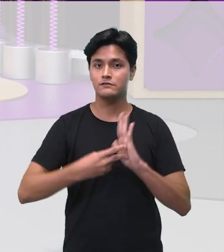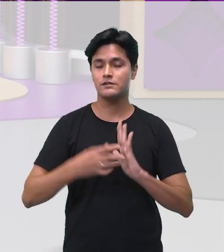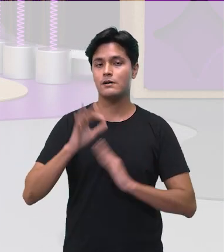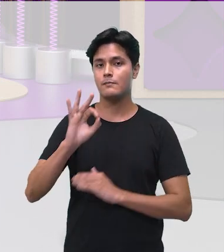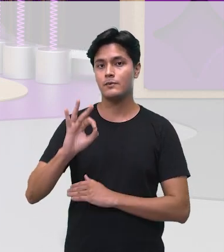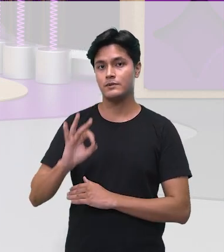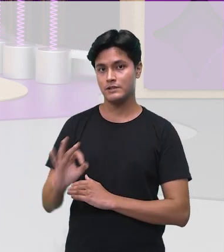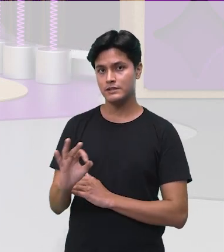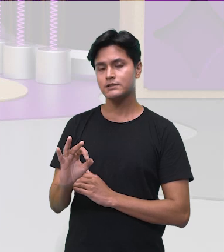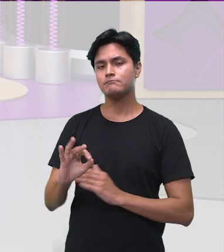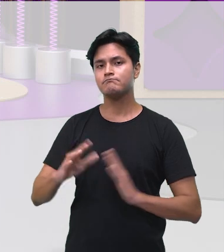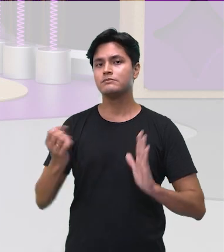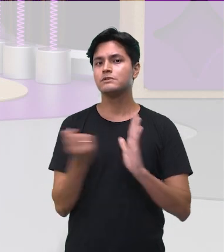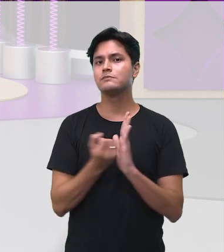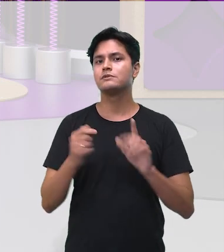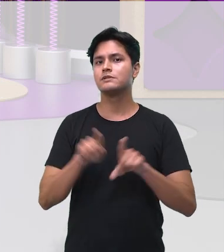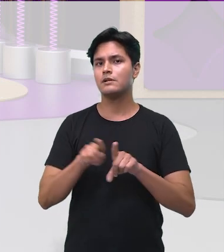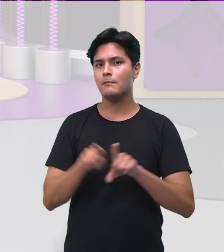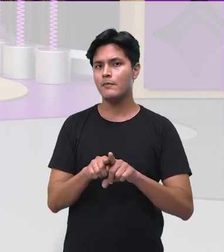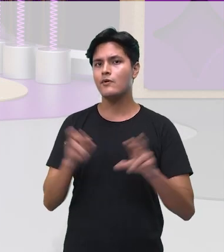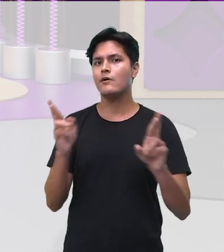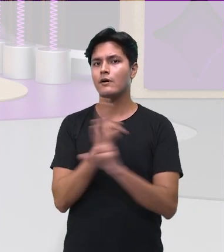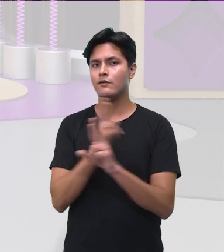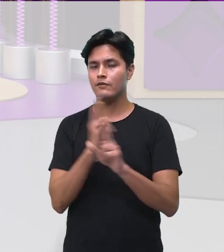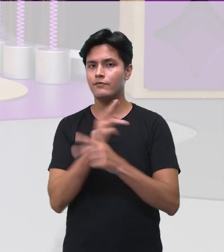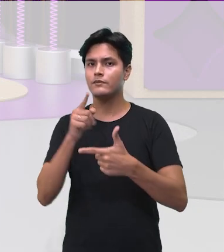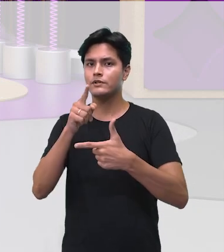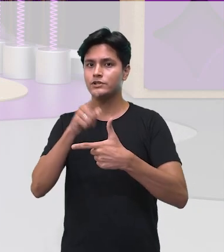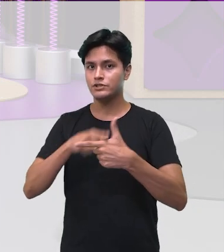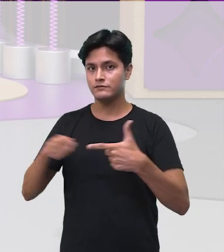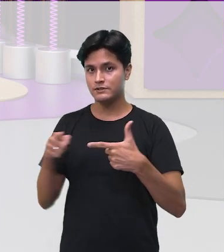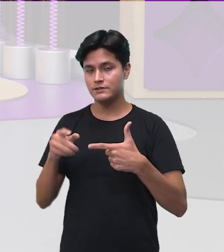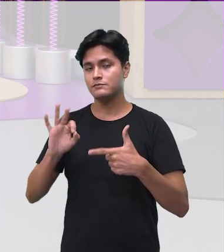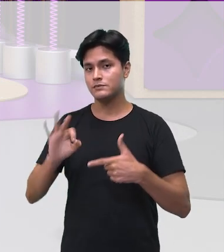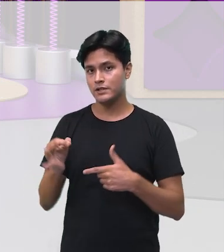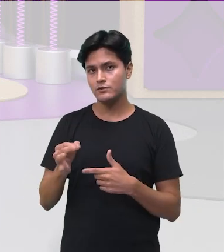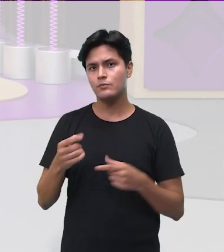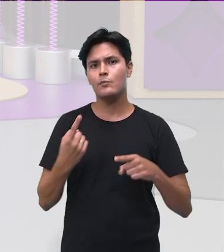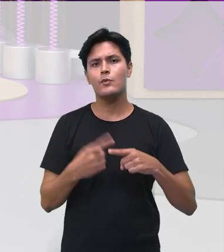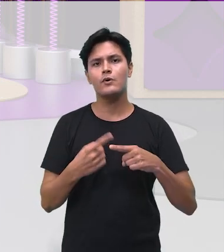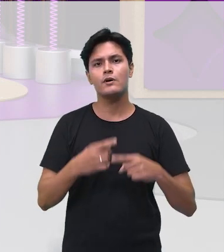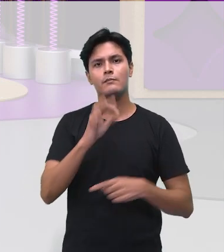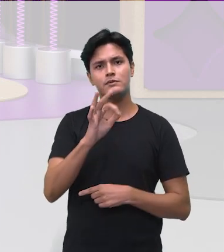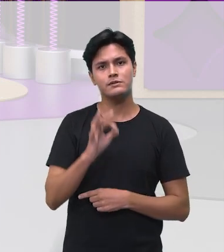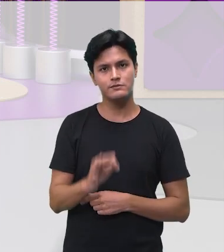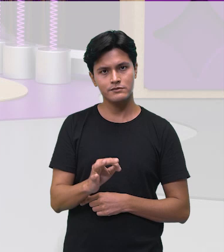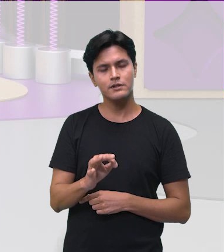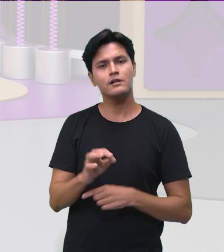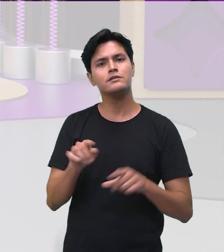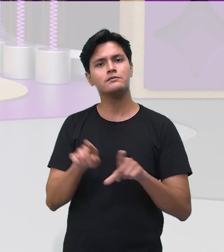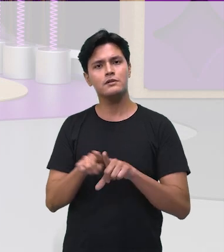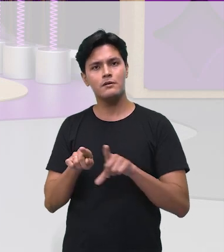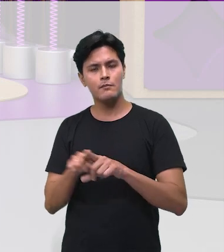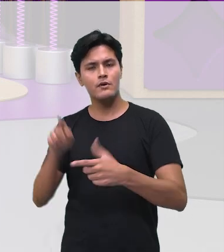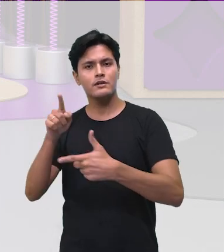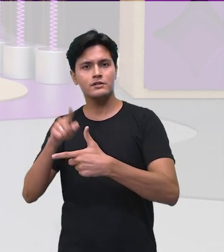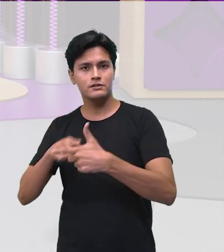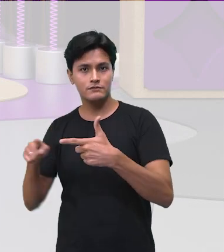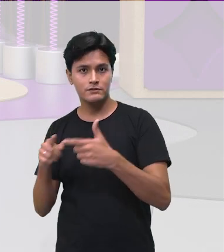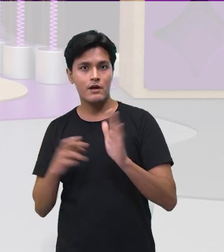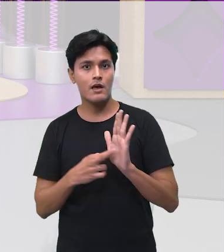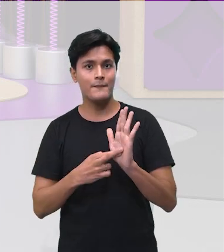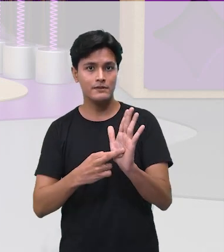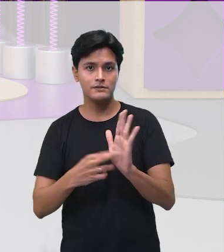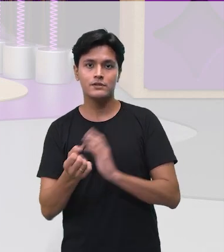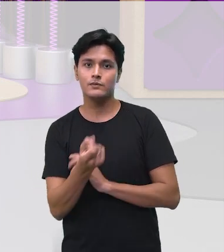símbolo também vem da divisão, porque porcentagem é uma divisão, é uma representação de uma certa quantidade. E